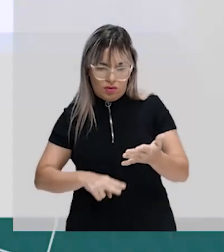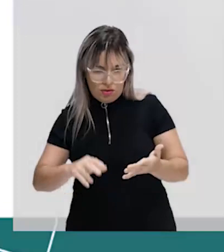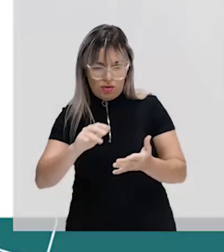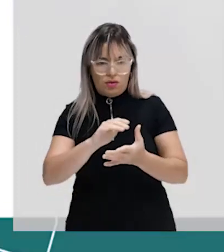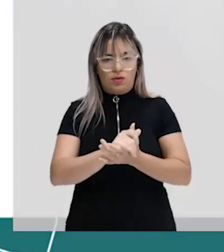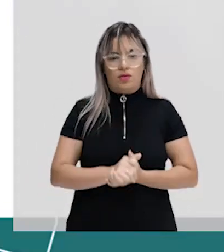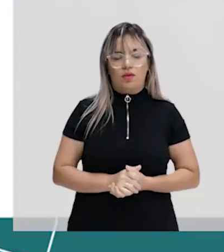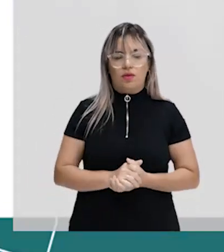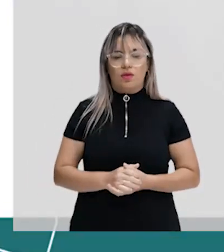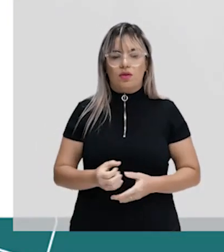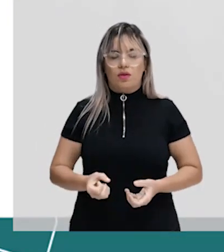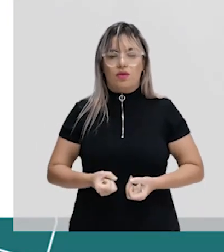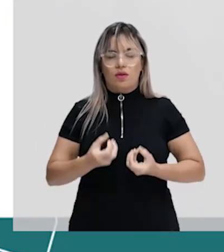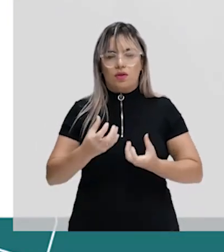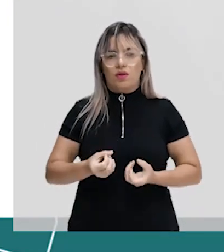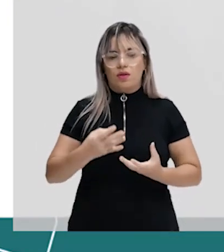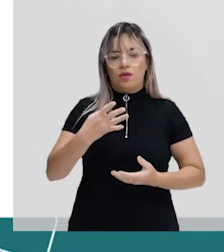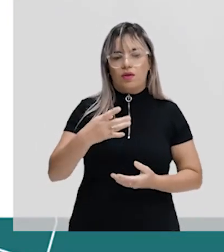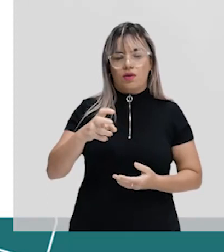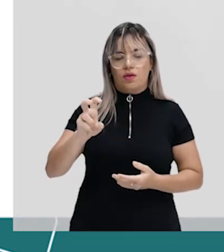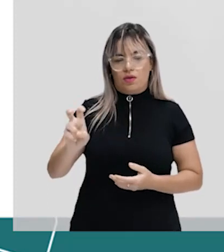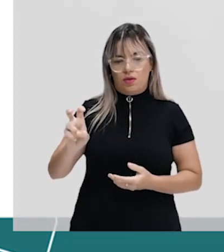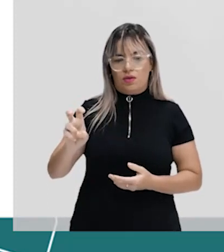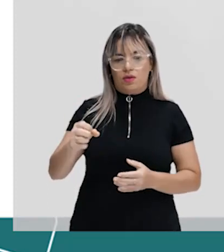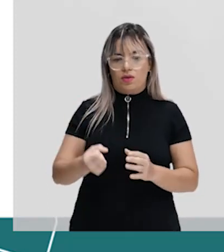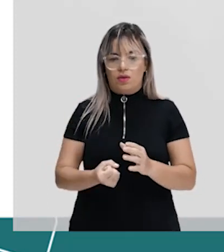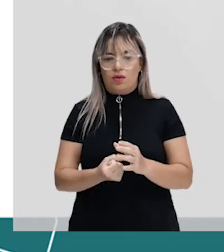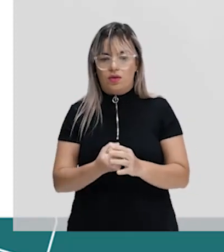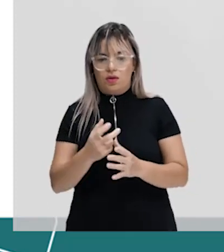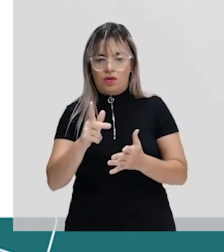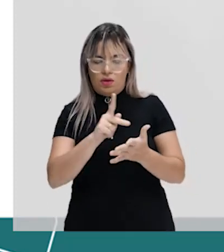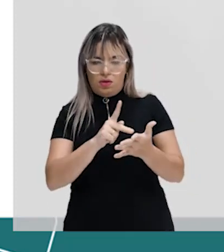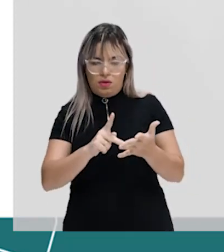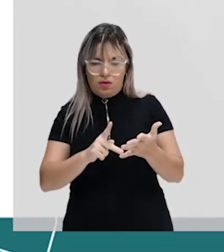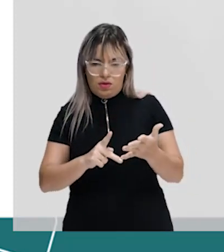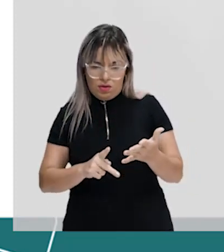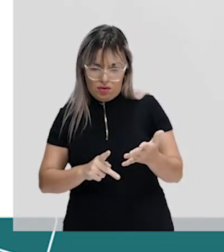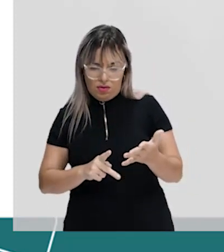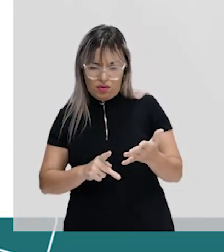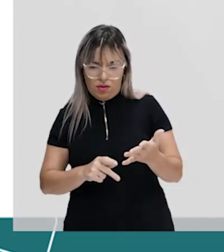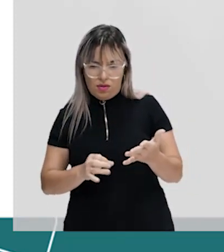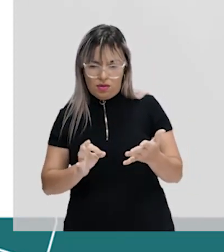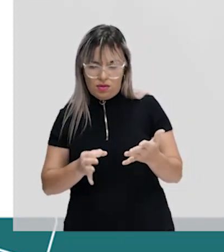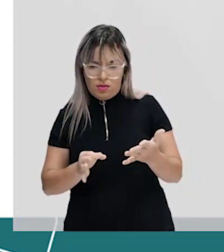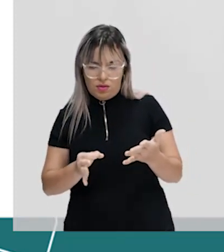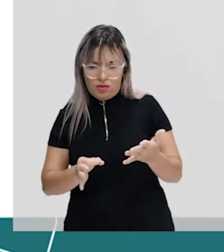Produção de 45, vamos relembrar. Surge então uma poesia mais rigorosa,